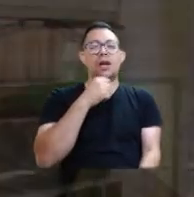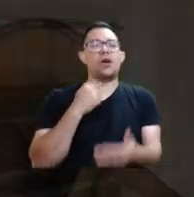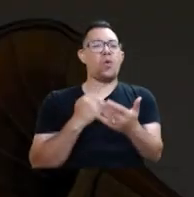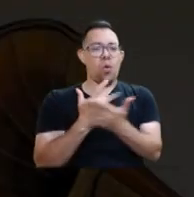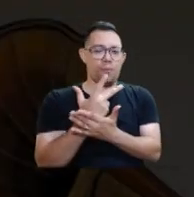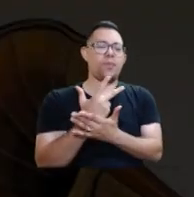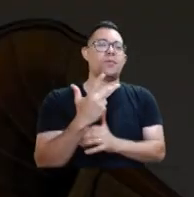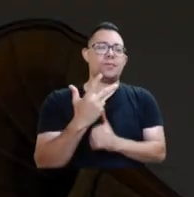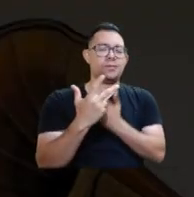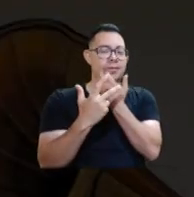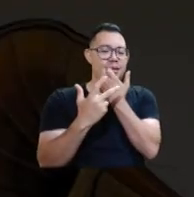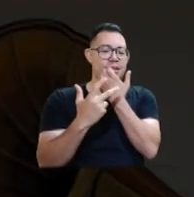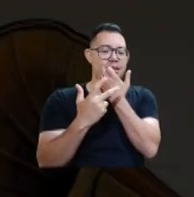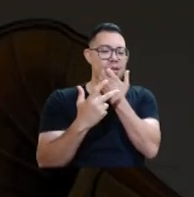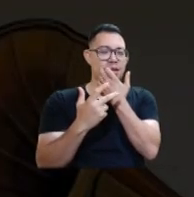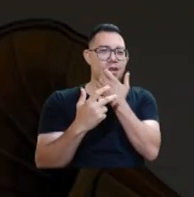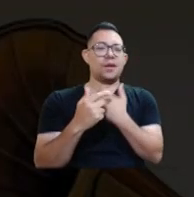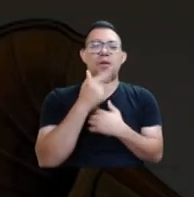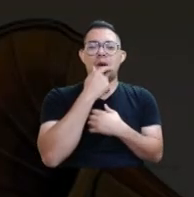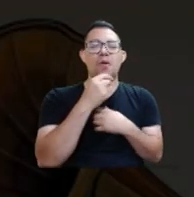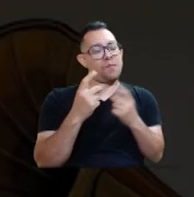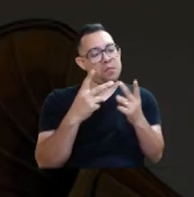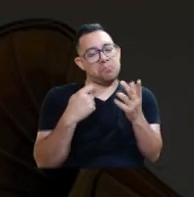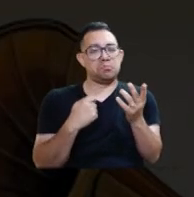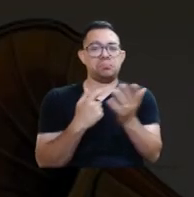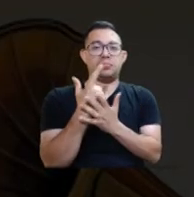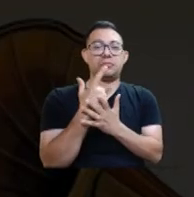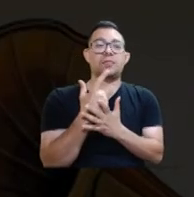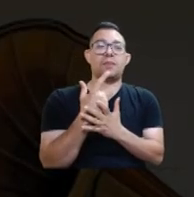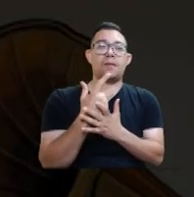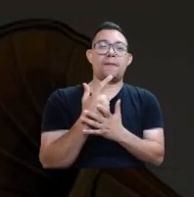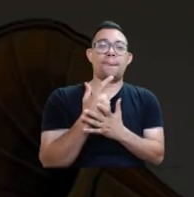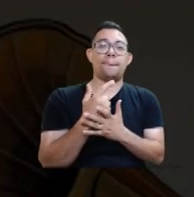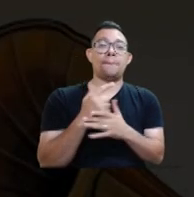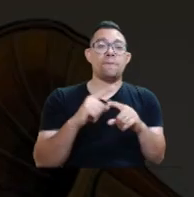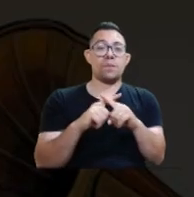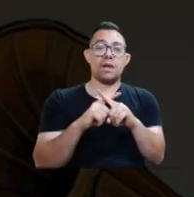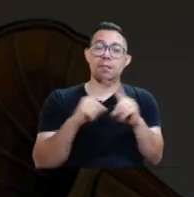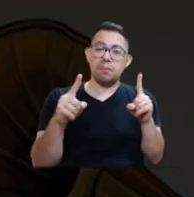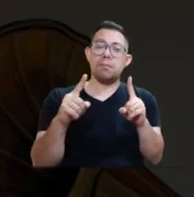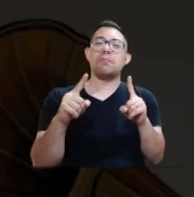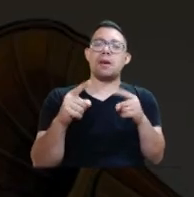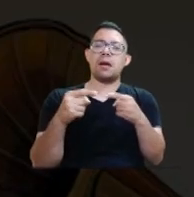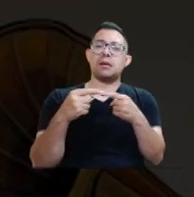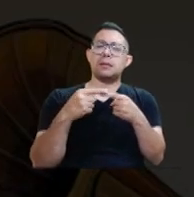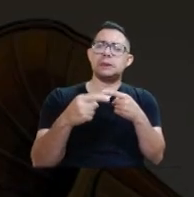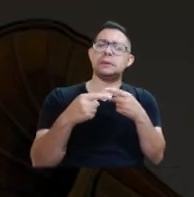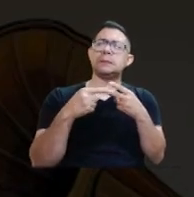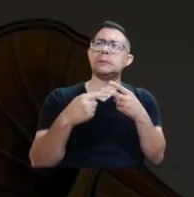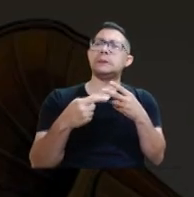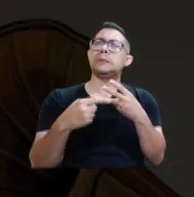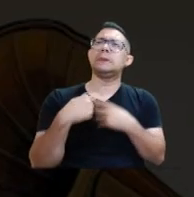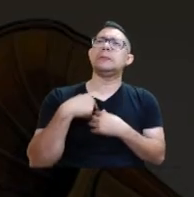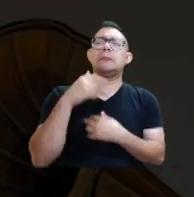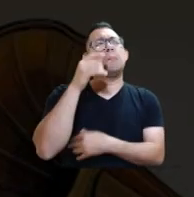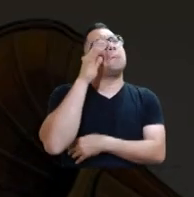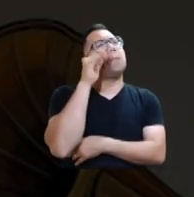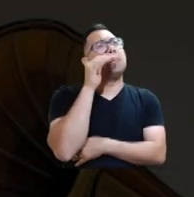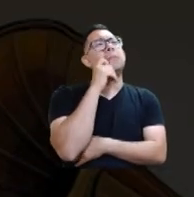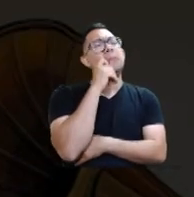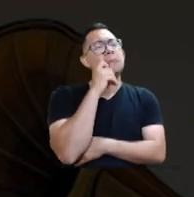Você não quer comprar locador? Tentei, argumentei e tal, mas não consegui vender para ele não. Mas olha, foi no meio da